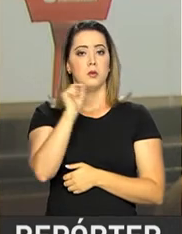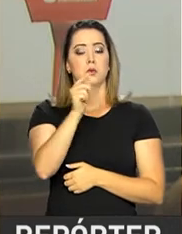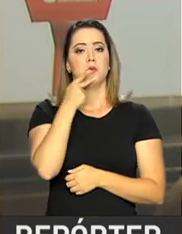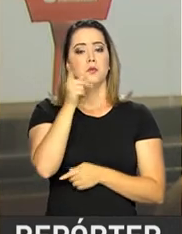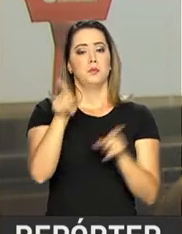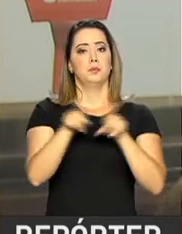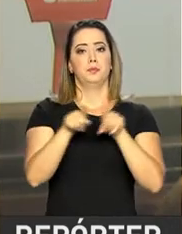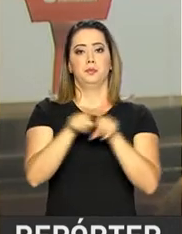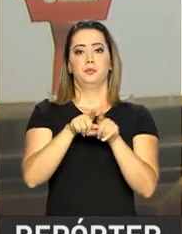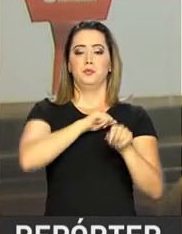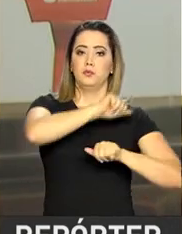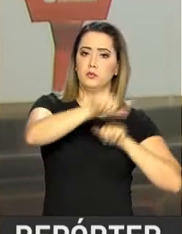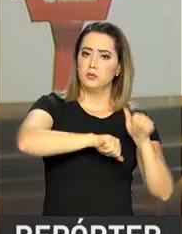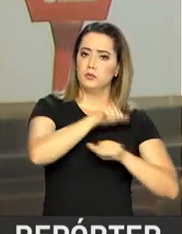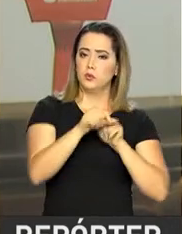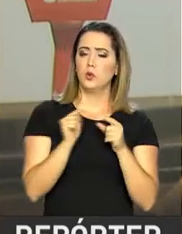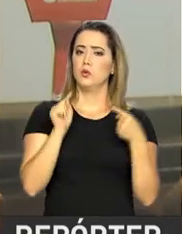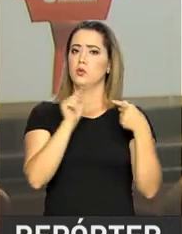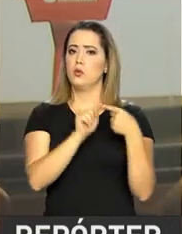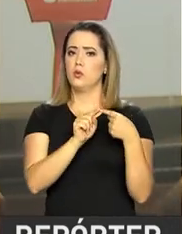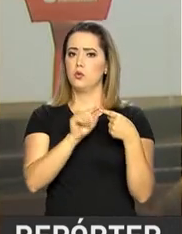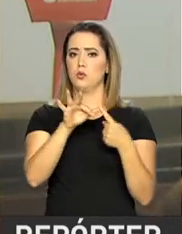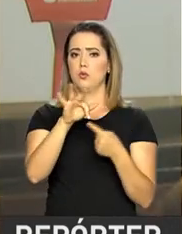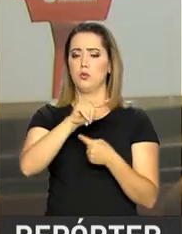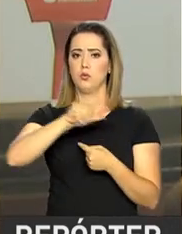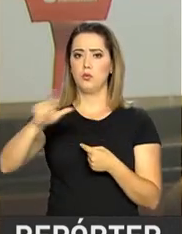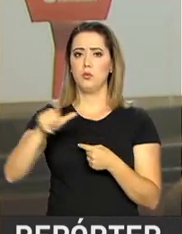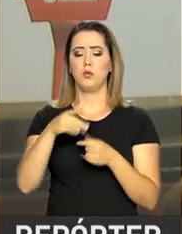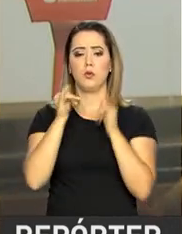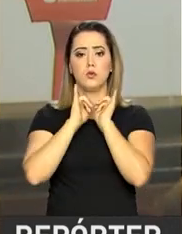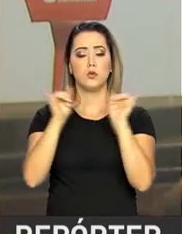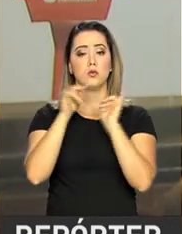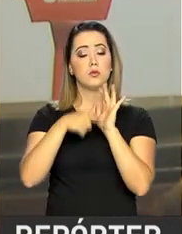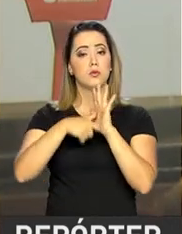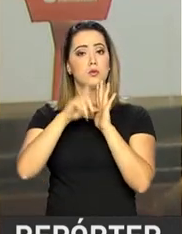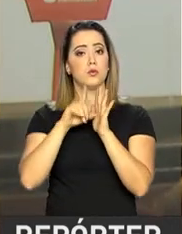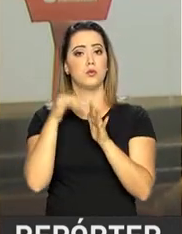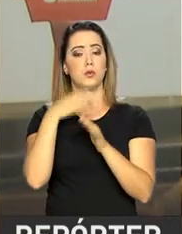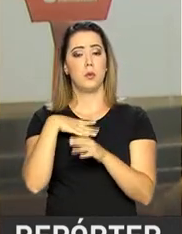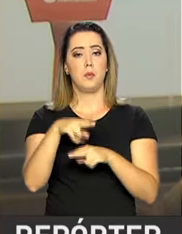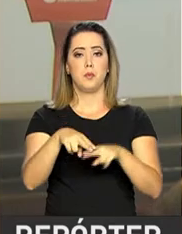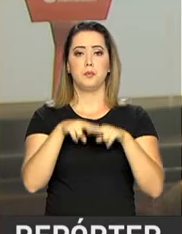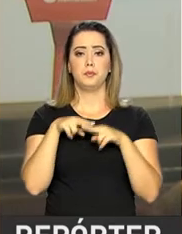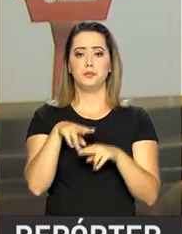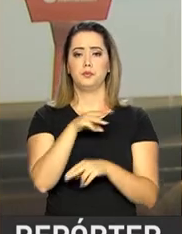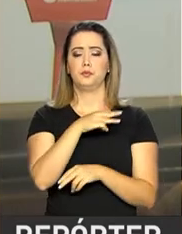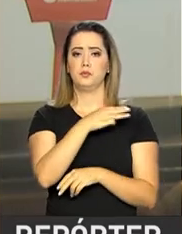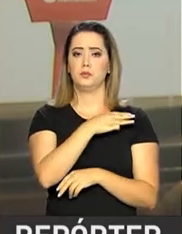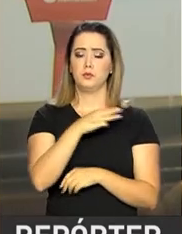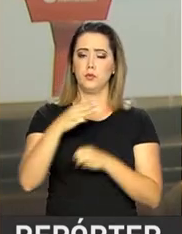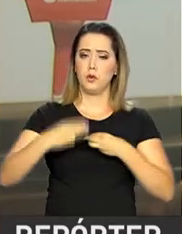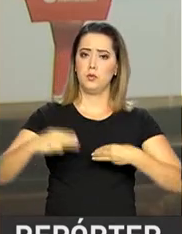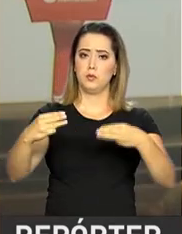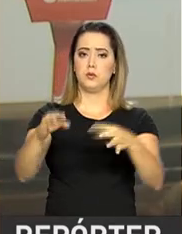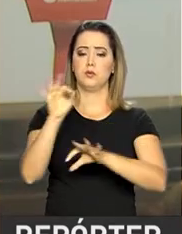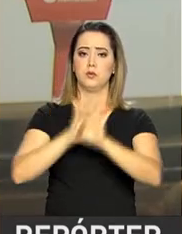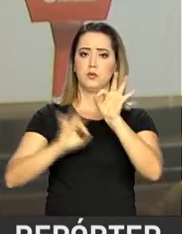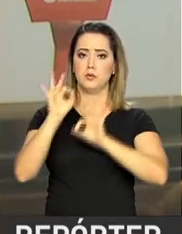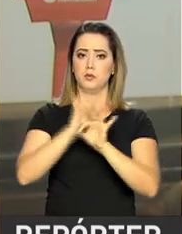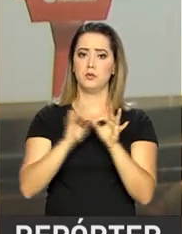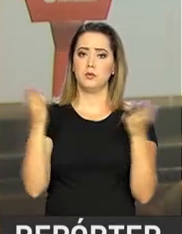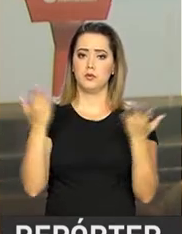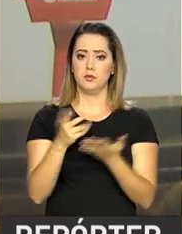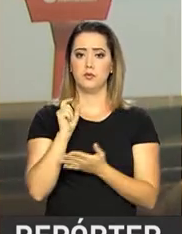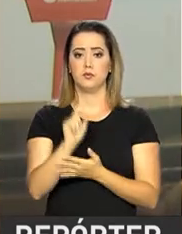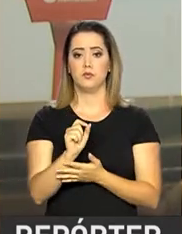sobre a mudança na meta fiscal anunciada ontem pelos ministros do planejamento e da fazenda por enquanto são estas as informações aqui de